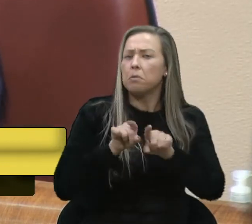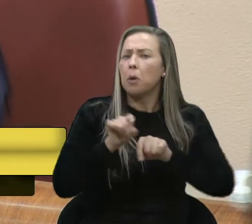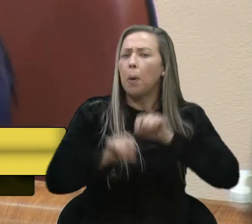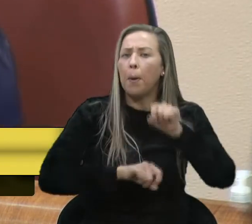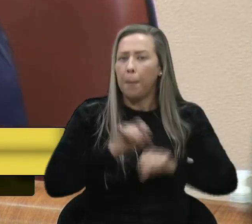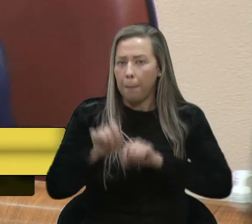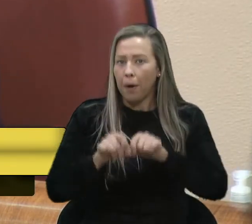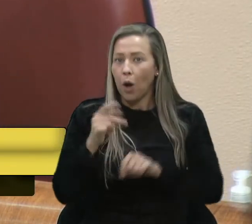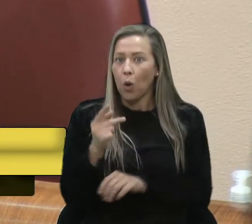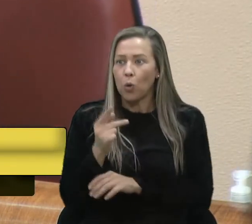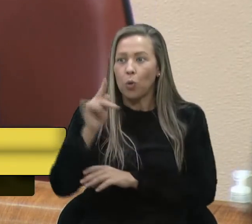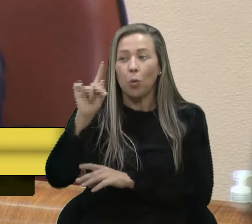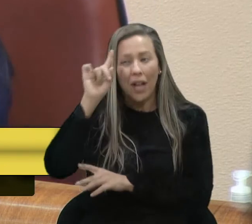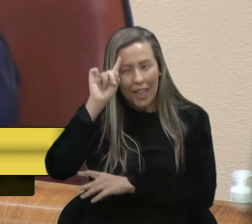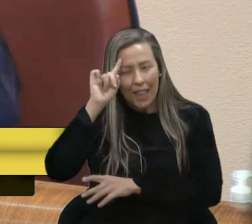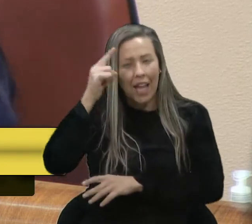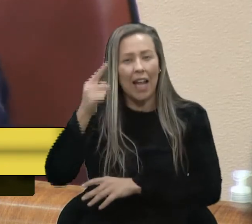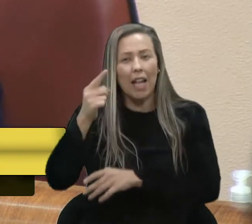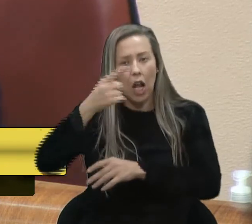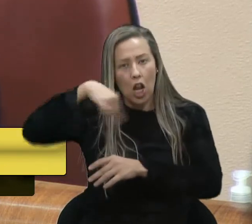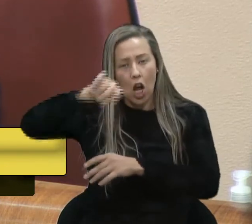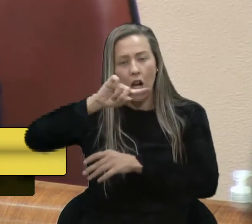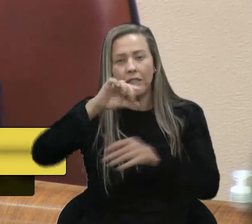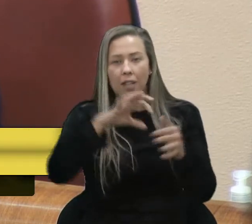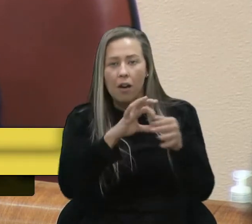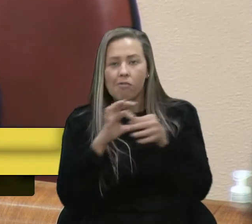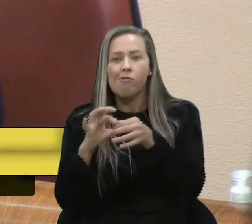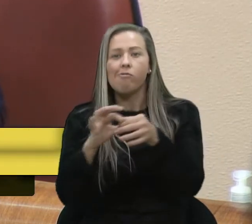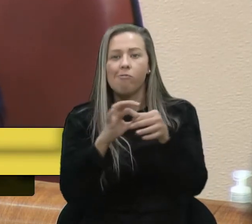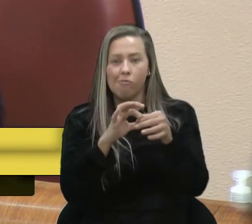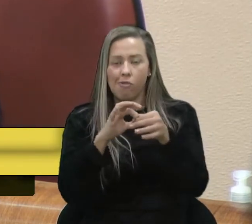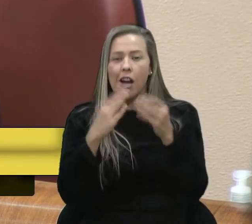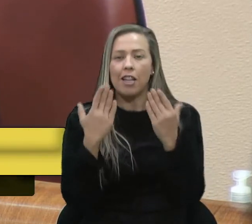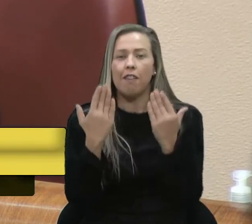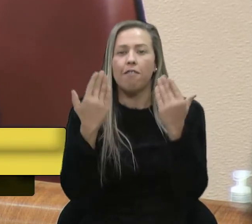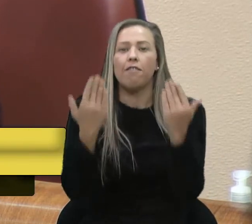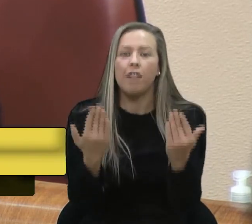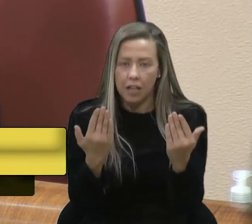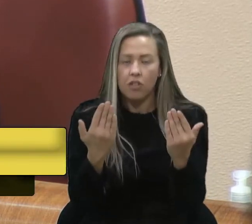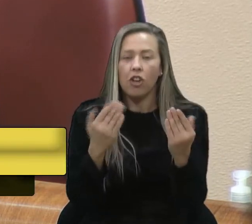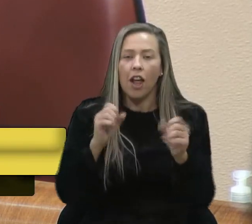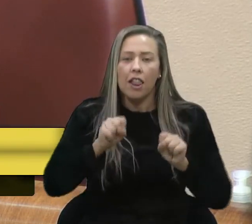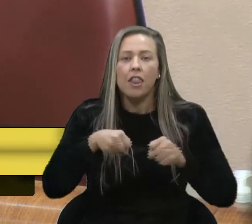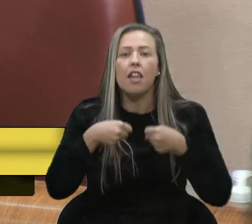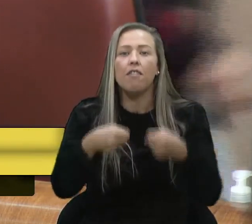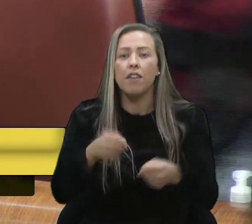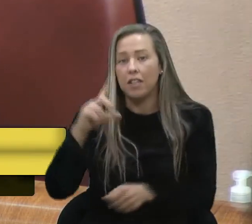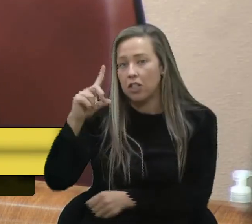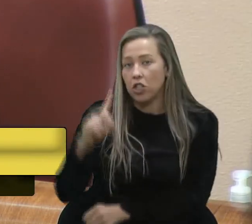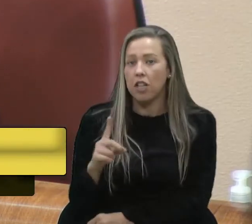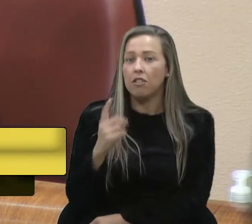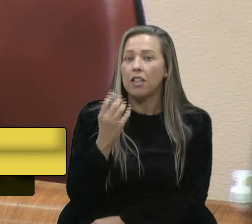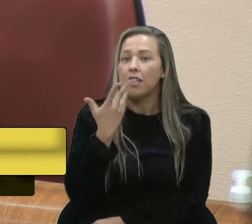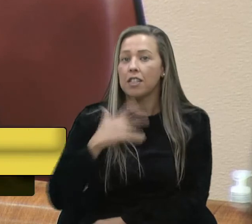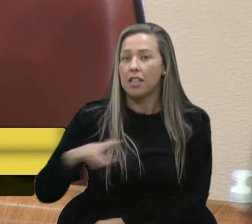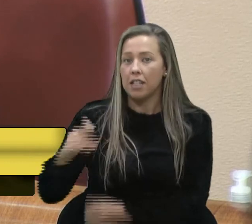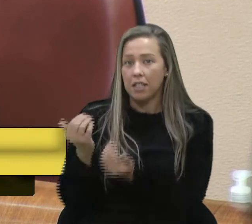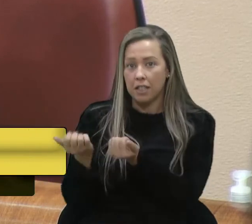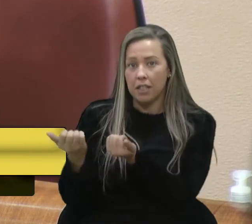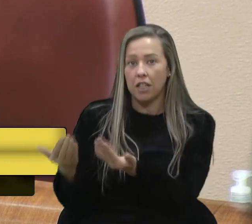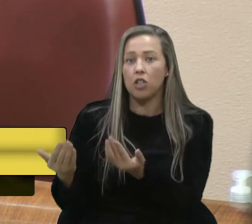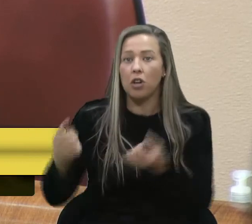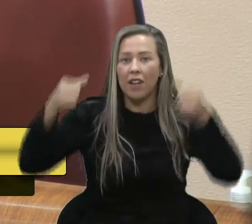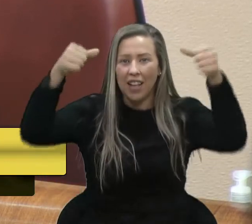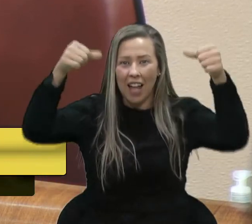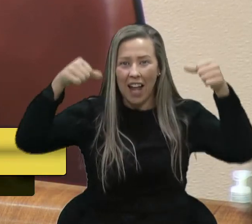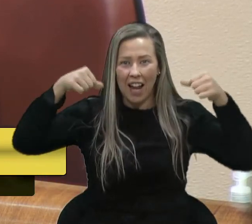sua iniciativa, a gente tem feito, os integrantes da Frente Parlamentar, em defesa dos direitos da criança e do adolescente, essa entrega dos cartazes da rede